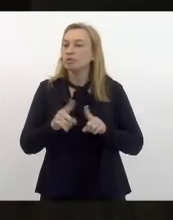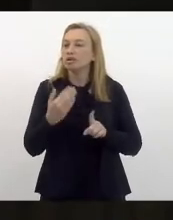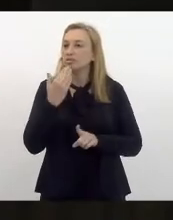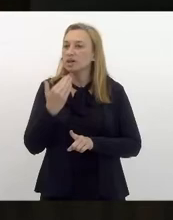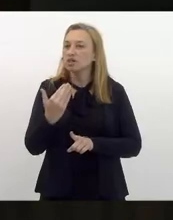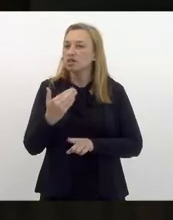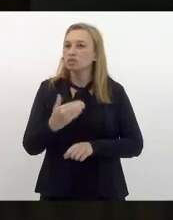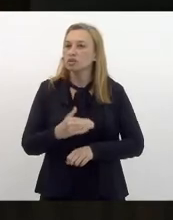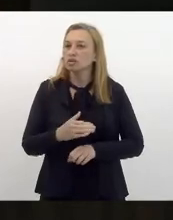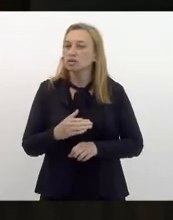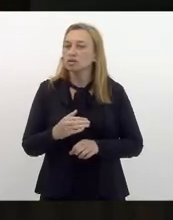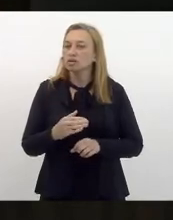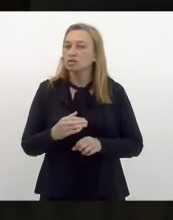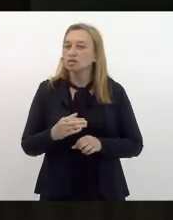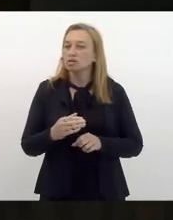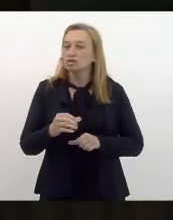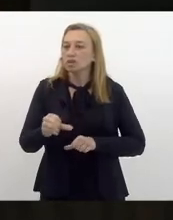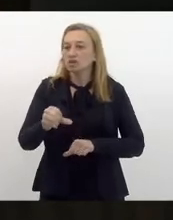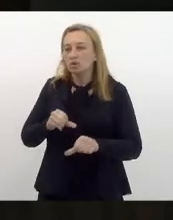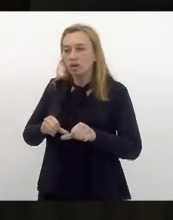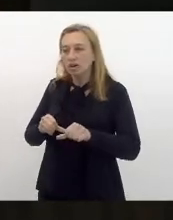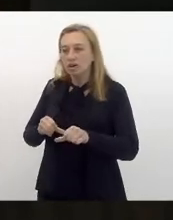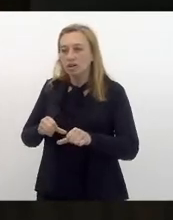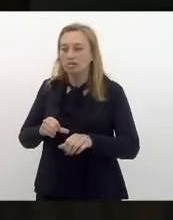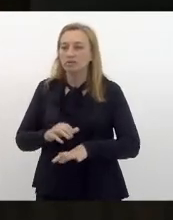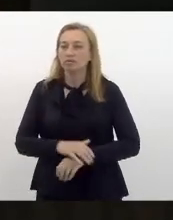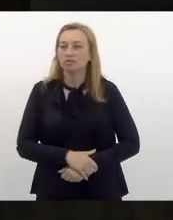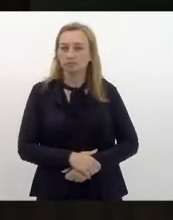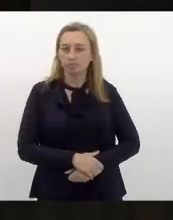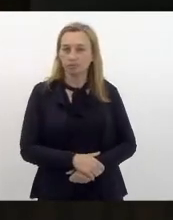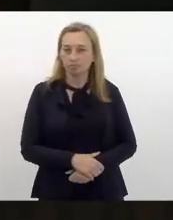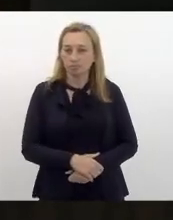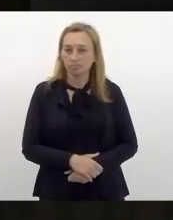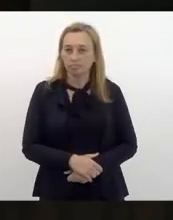pedido para fazer a invenção de pauta